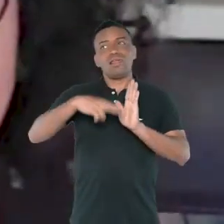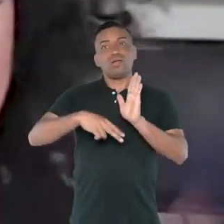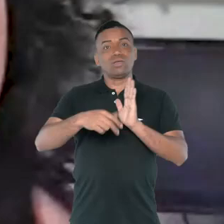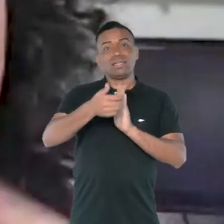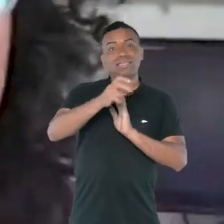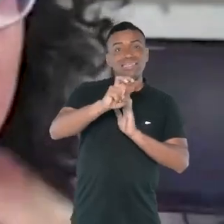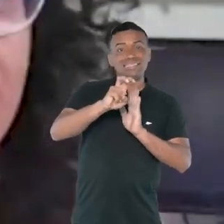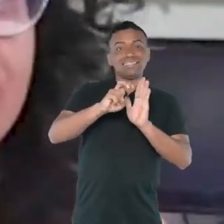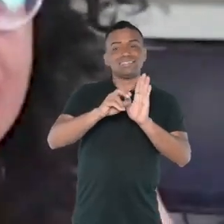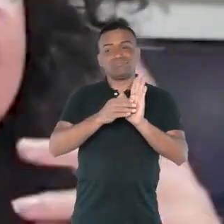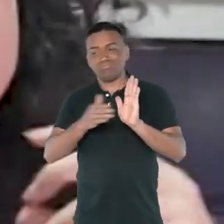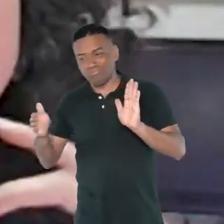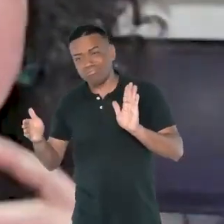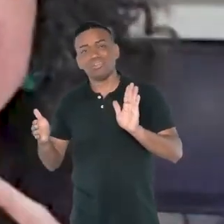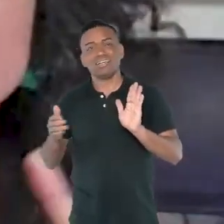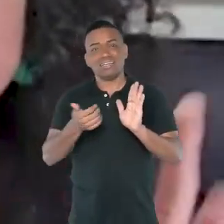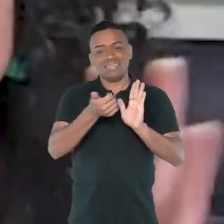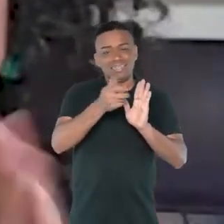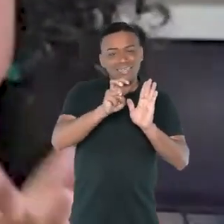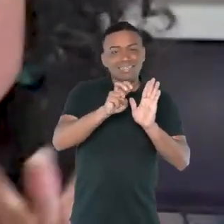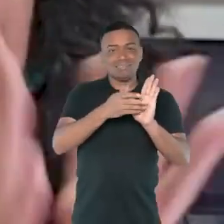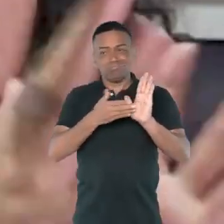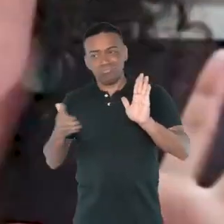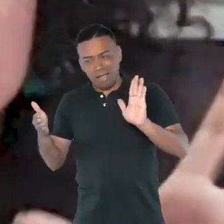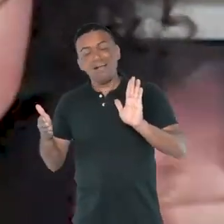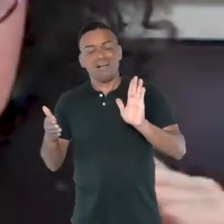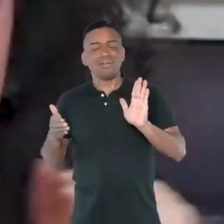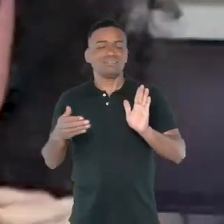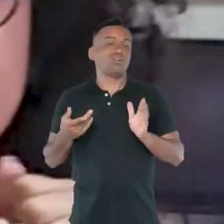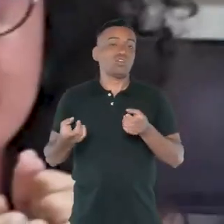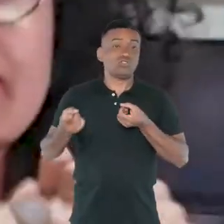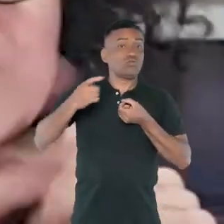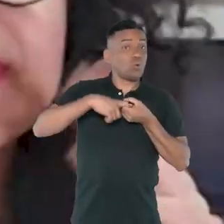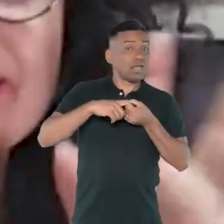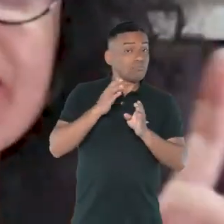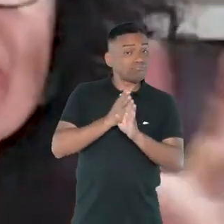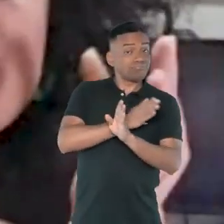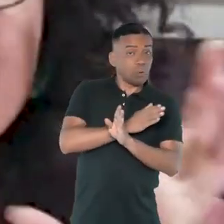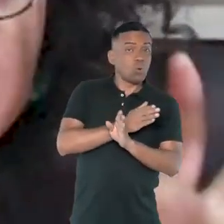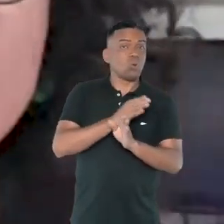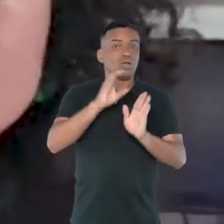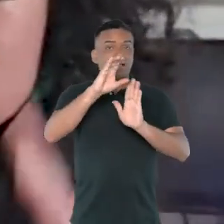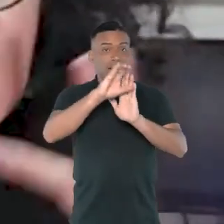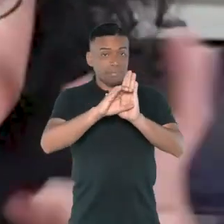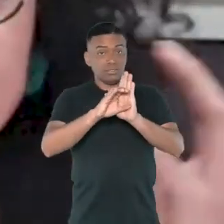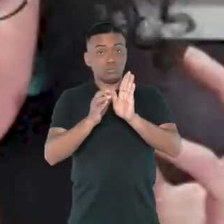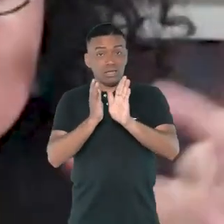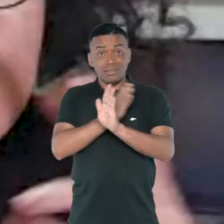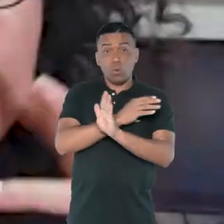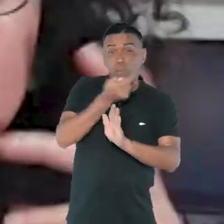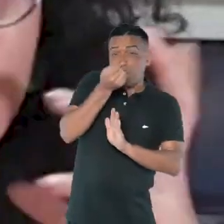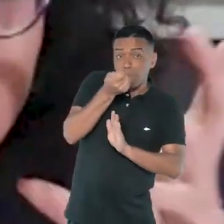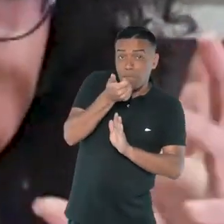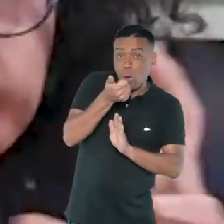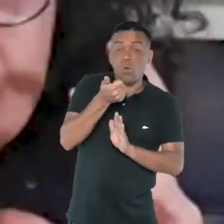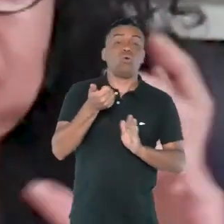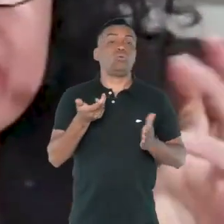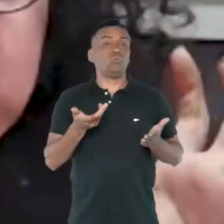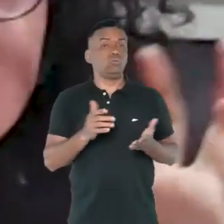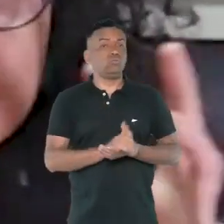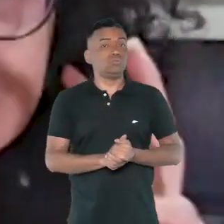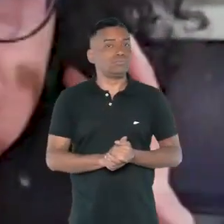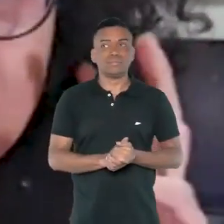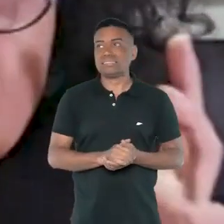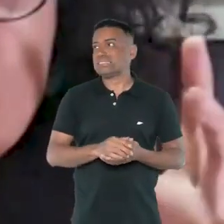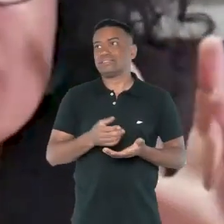2, 3, eu não faço isso. Aí eu vou reler, por exemplo, do 15 em diante. Sabe, assim, eu gosto de retomar um pouco ali